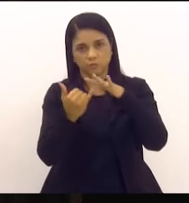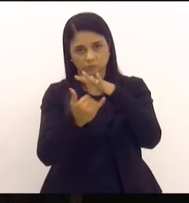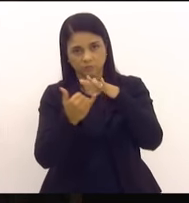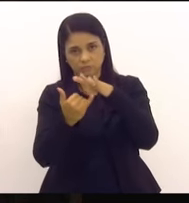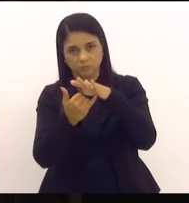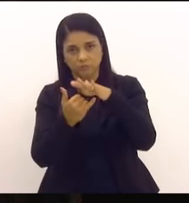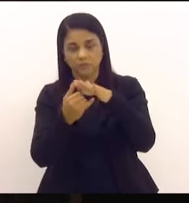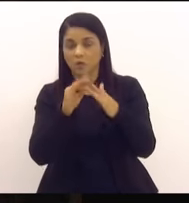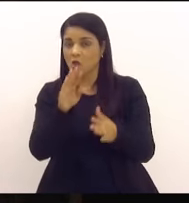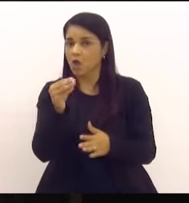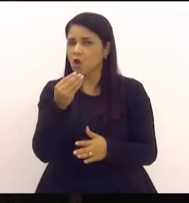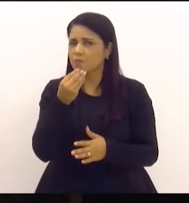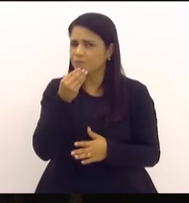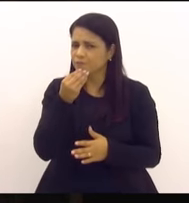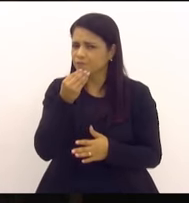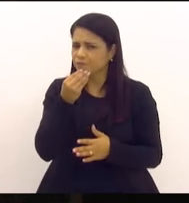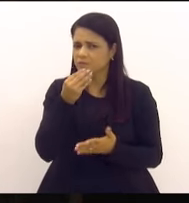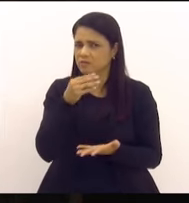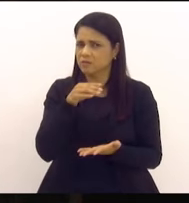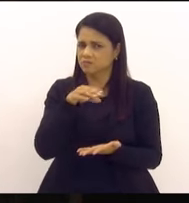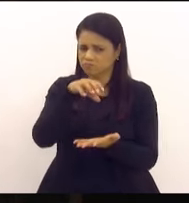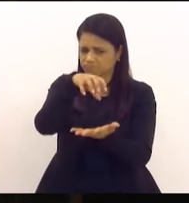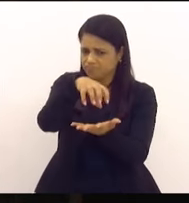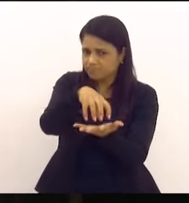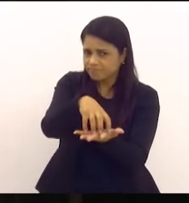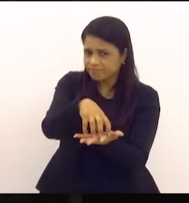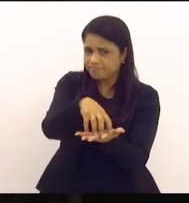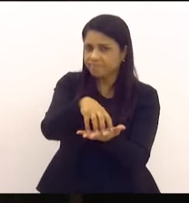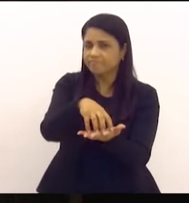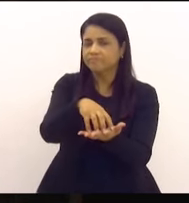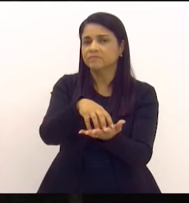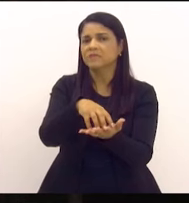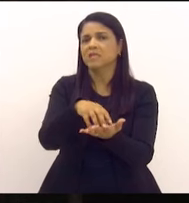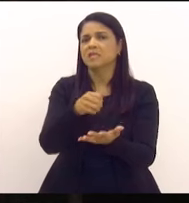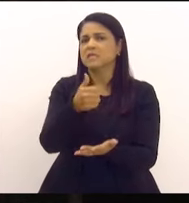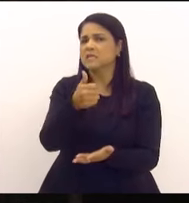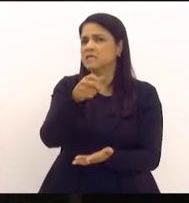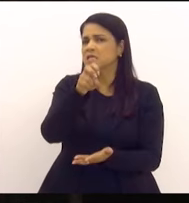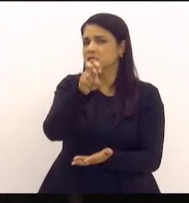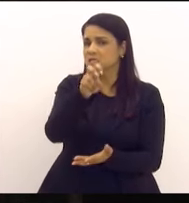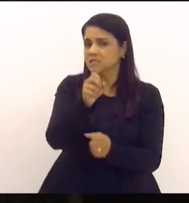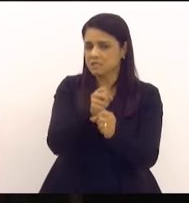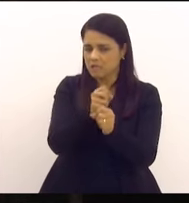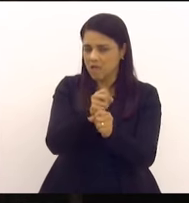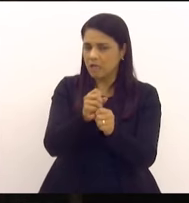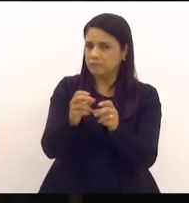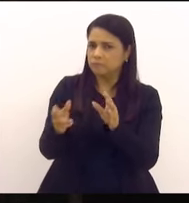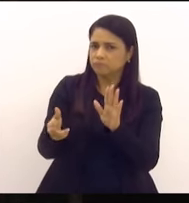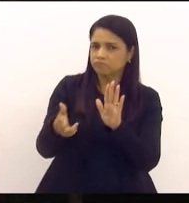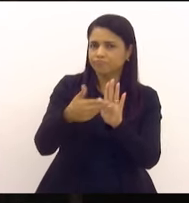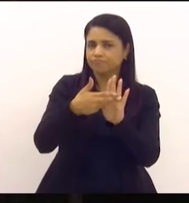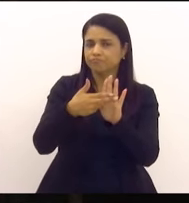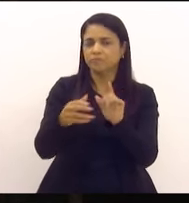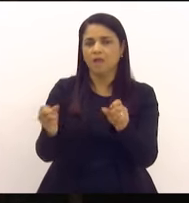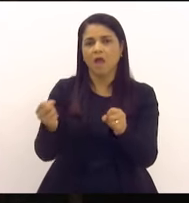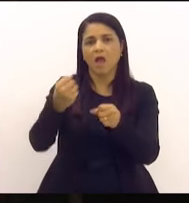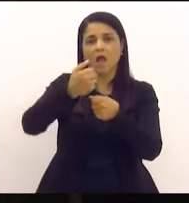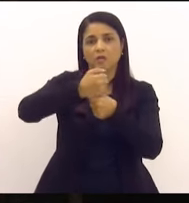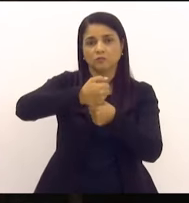um ponto pacífico de que deva assumir com 15 anos na